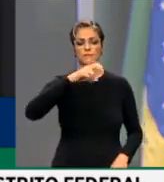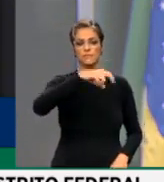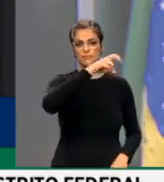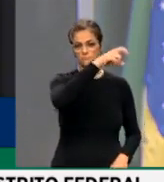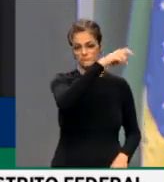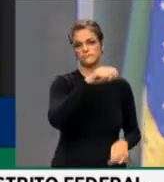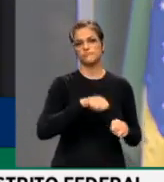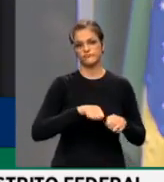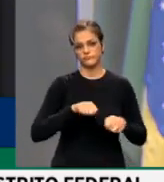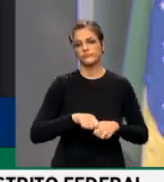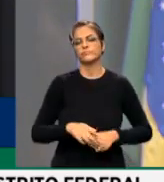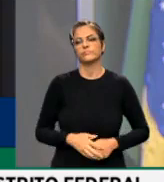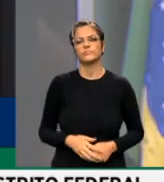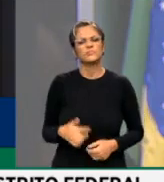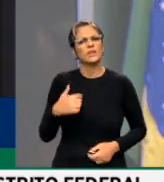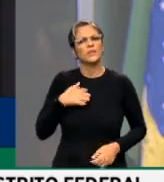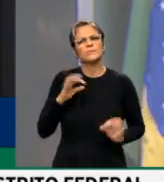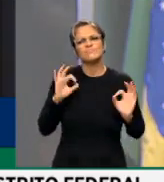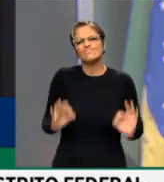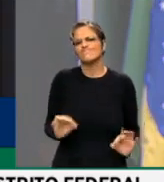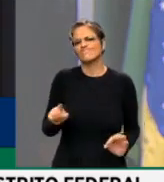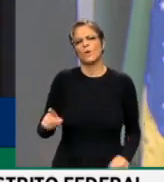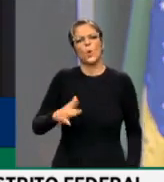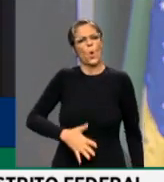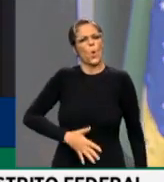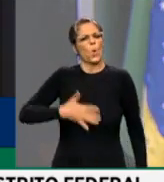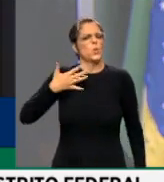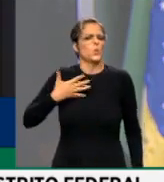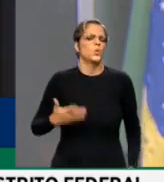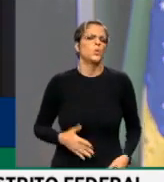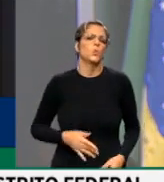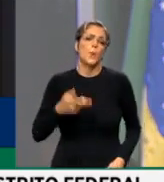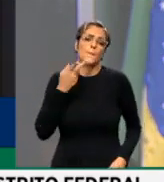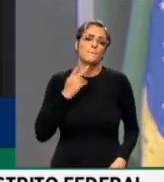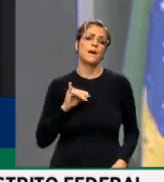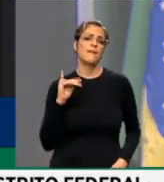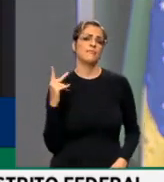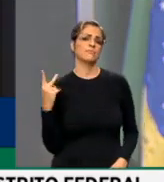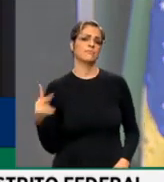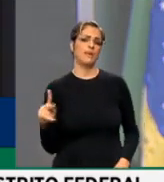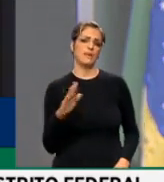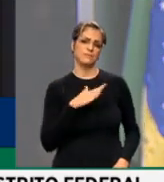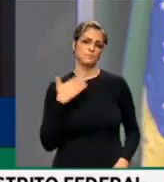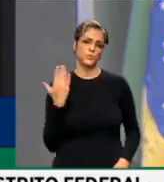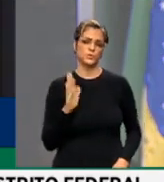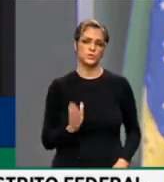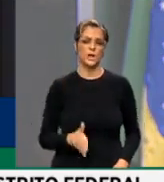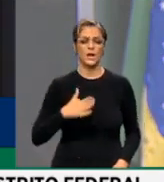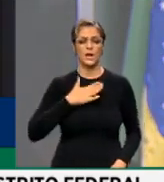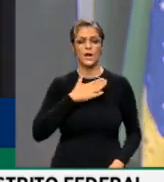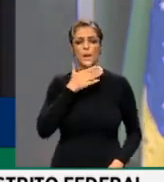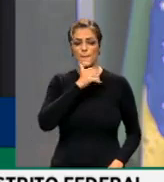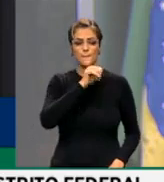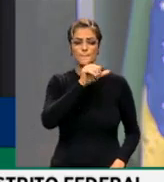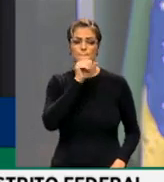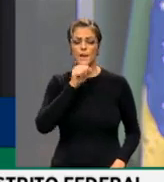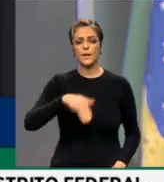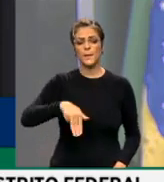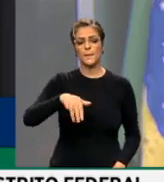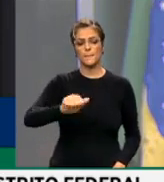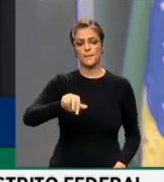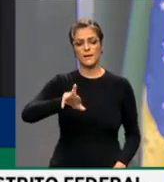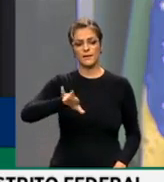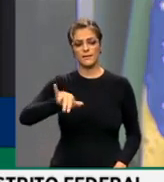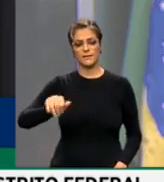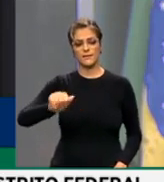Geraldo é motivo de orgulho para o seu saudoso pai, Geraldo, para sua mãe, Maria Ângela, para